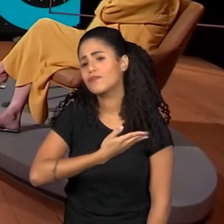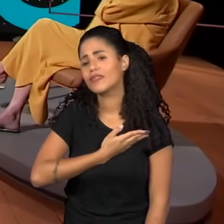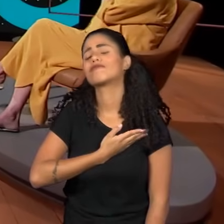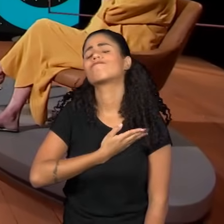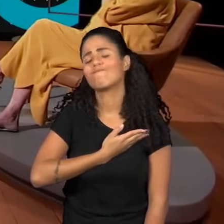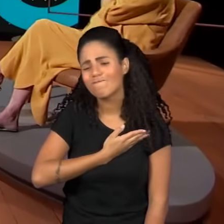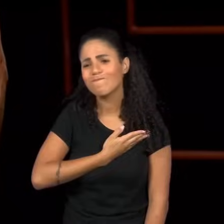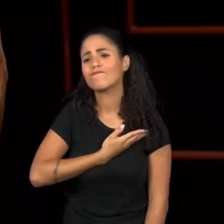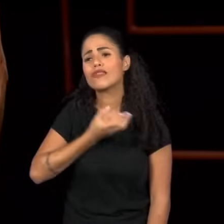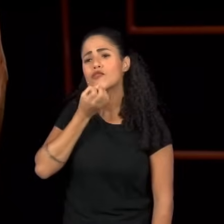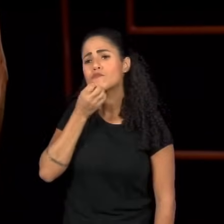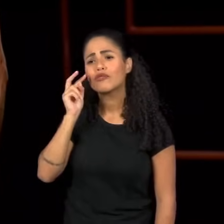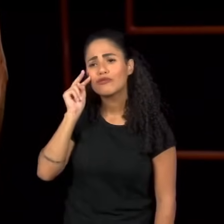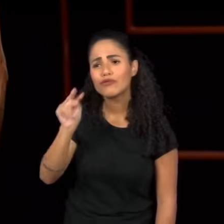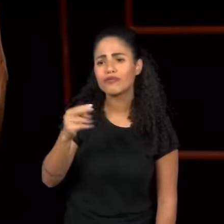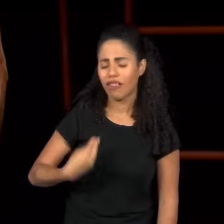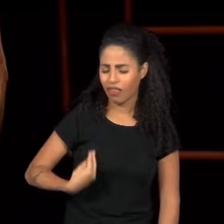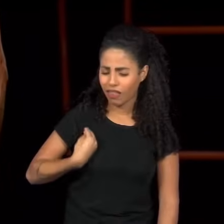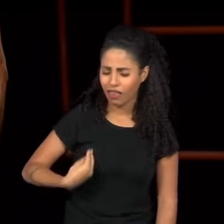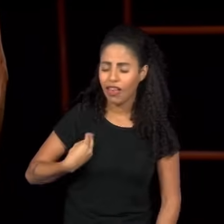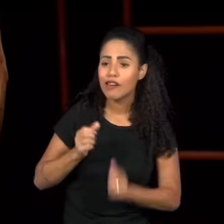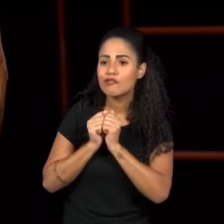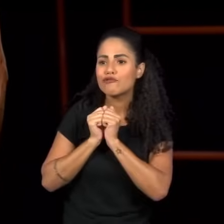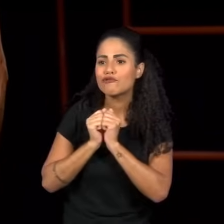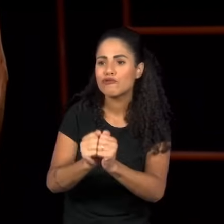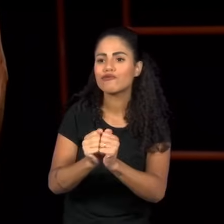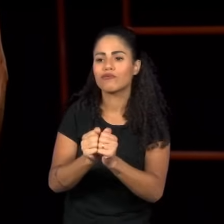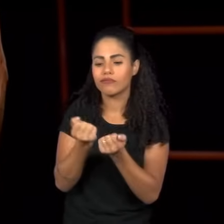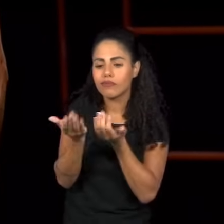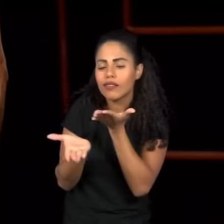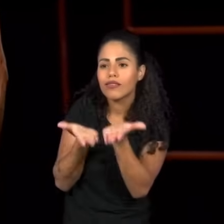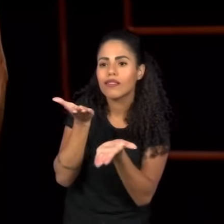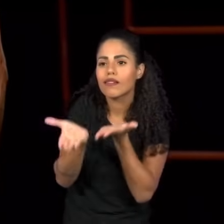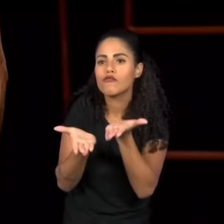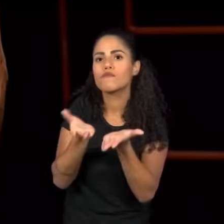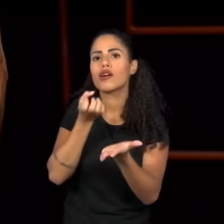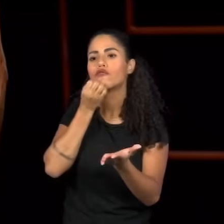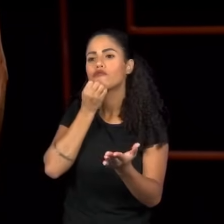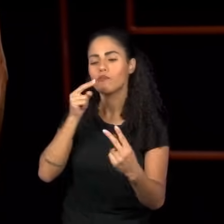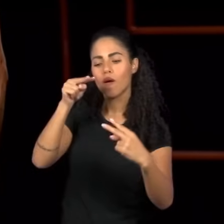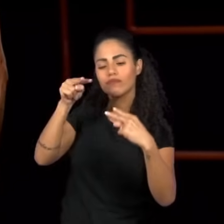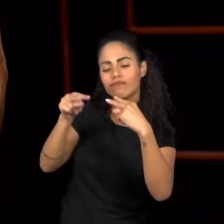Que coisa boa que a gente viveu essa sessão de terapia. Foi tão importante para a gente,